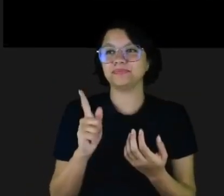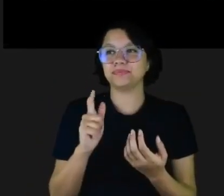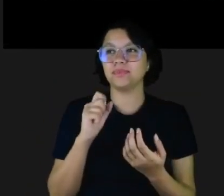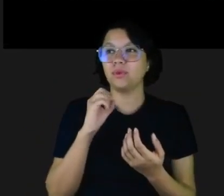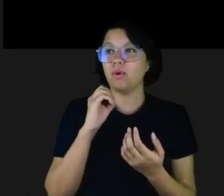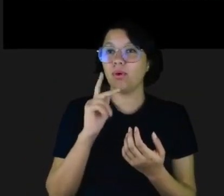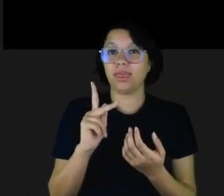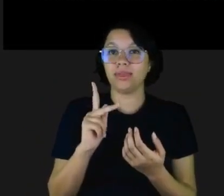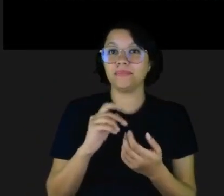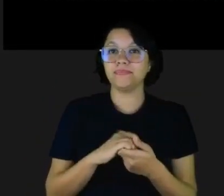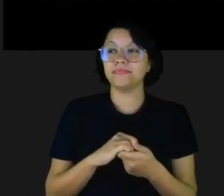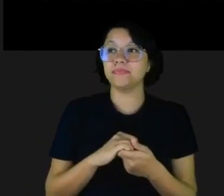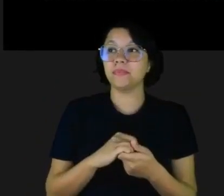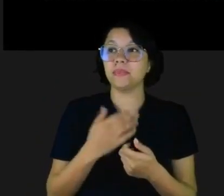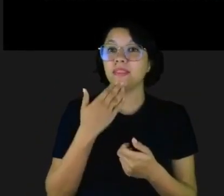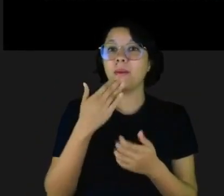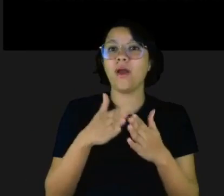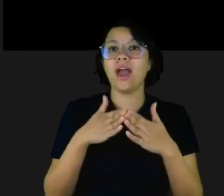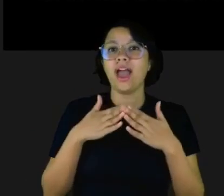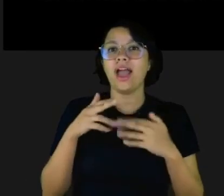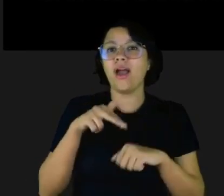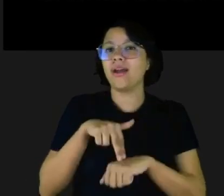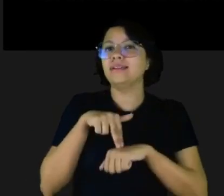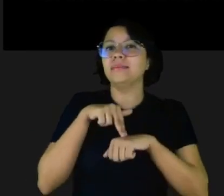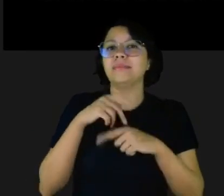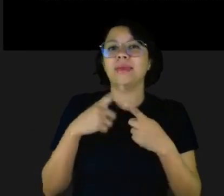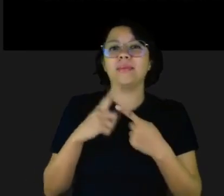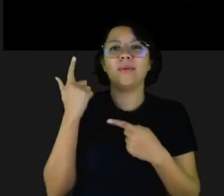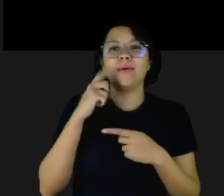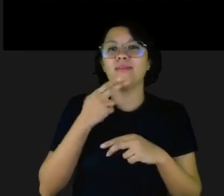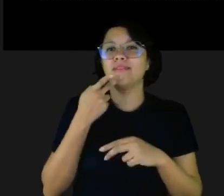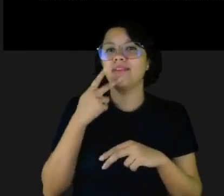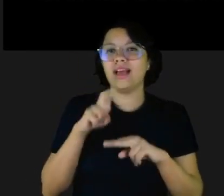Eu peço licença, eu vou ficar em pé, gente, eu não consigo falar sentada.